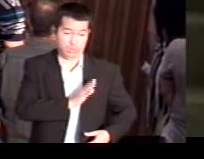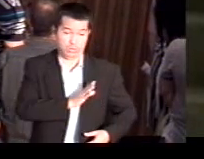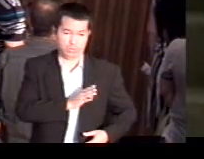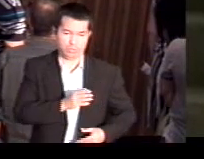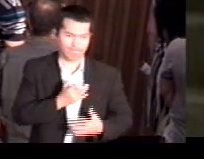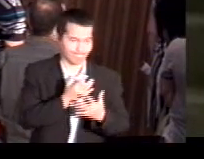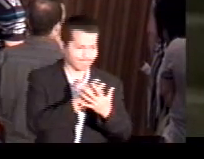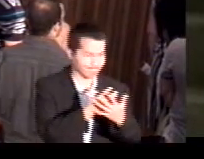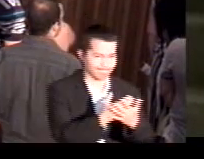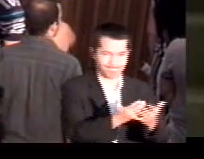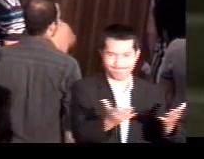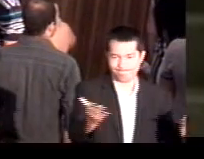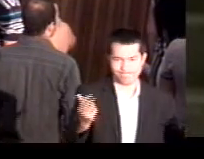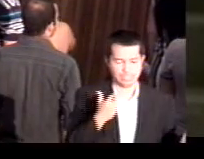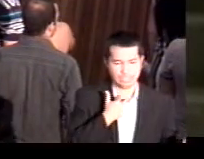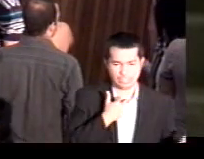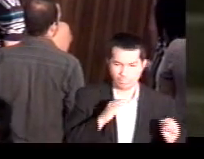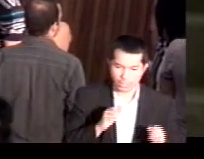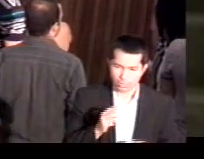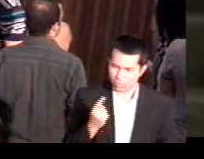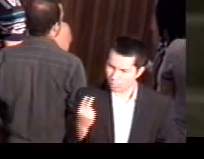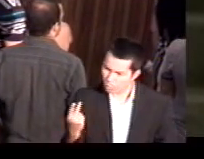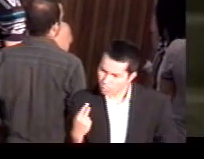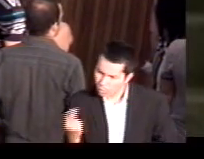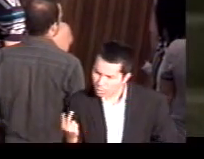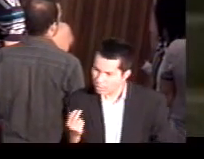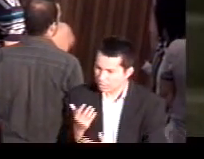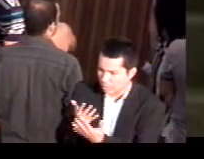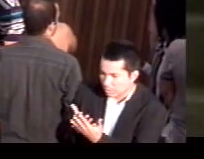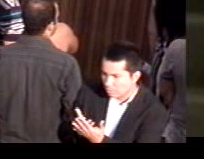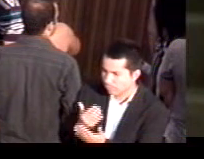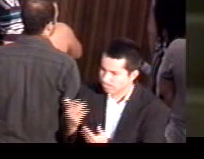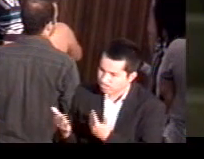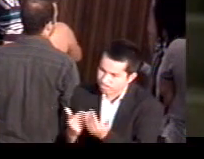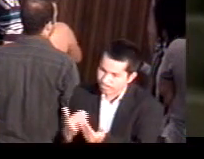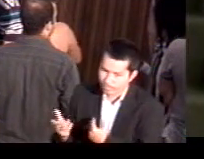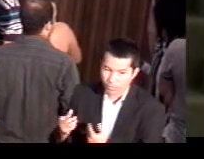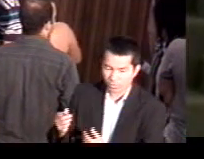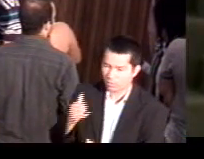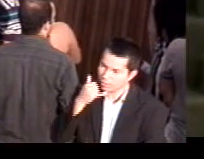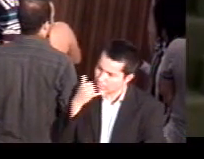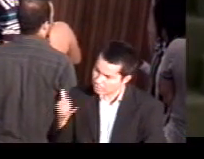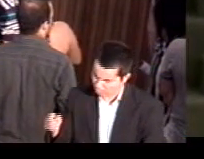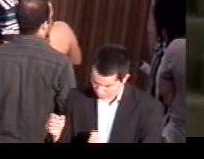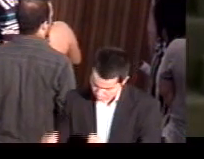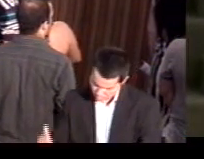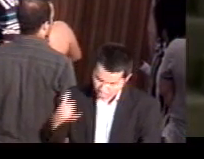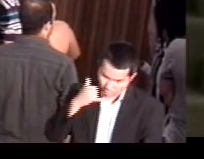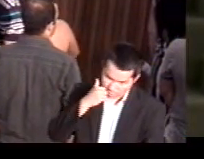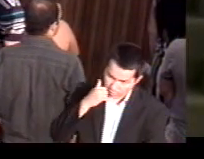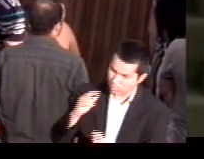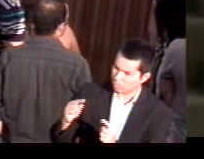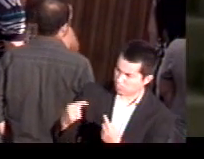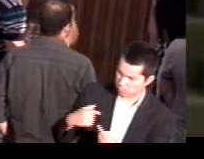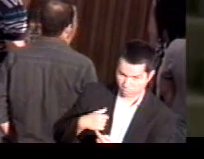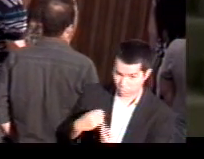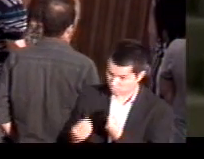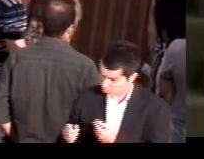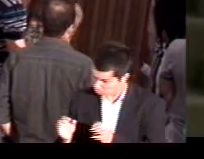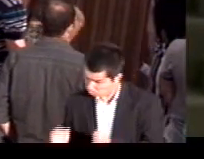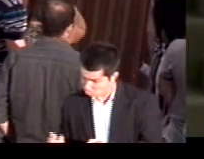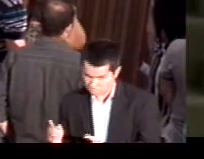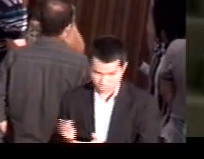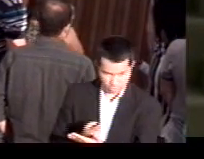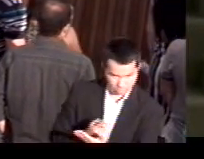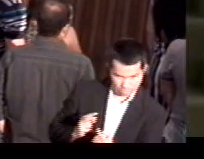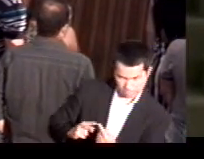coração. E essa pessoa vai checar a tua vida. Escuta, liga para mim essa semana, pode cobrar, como é que está indo?